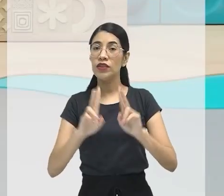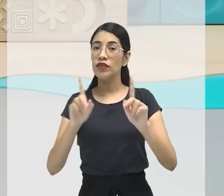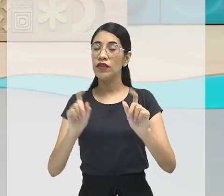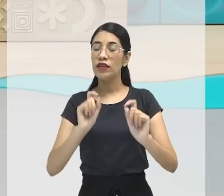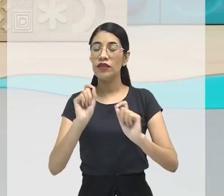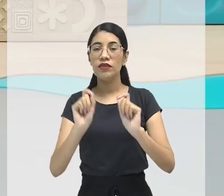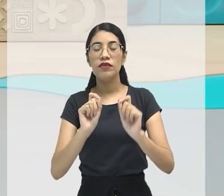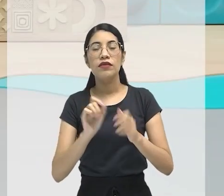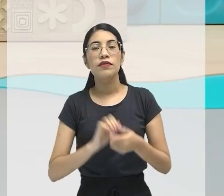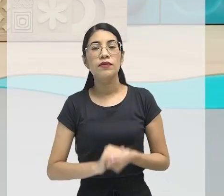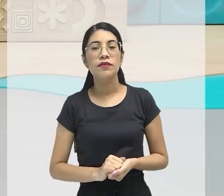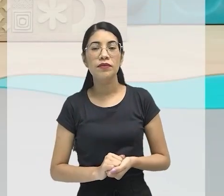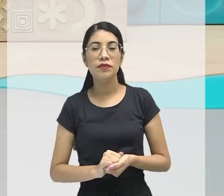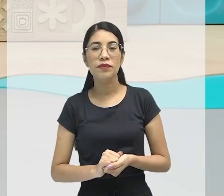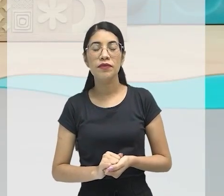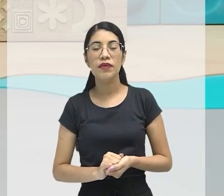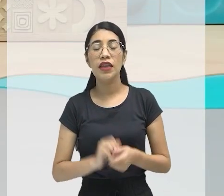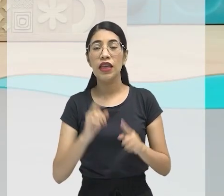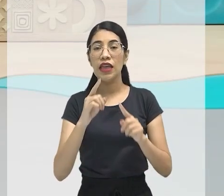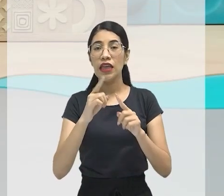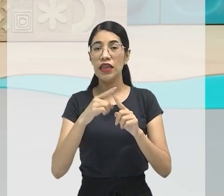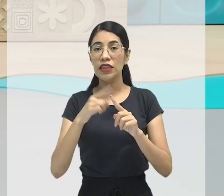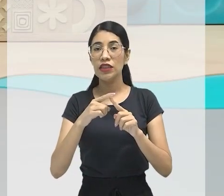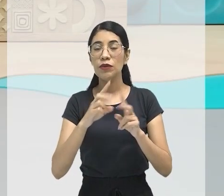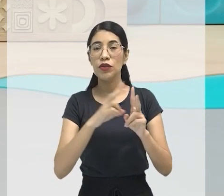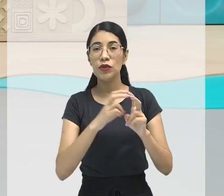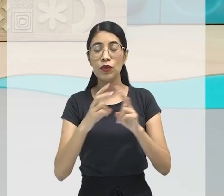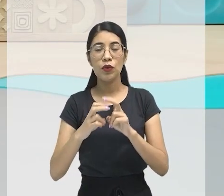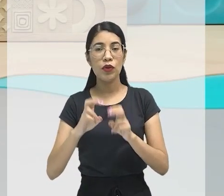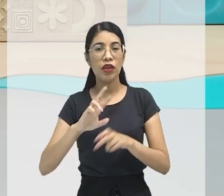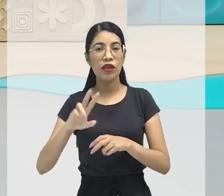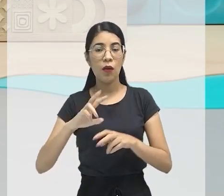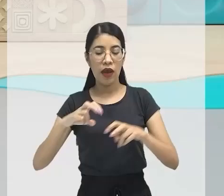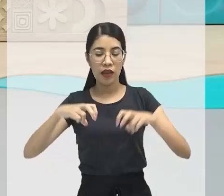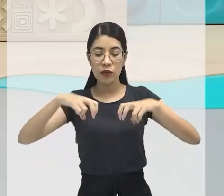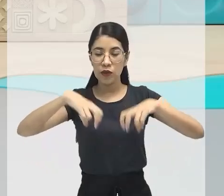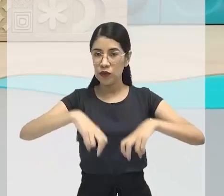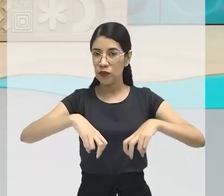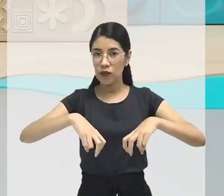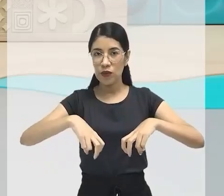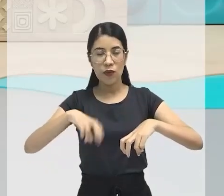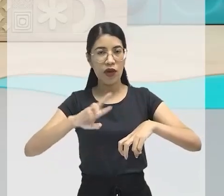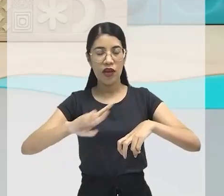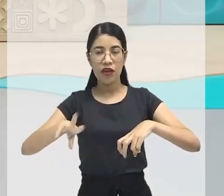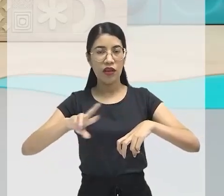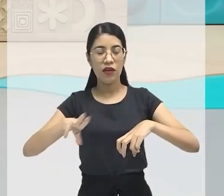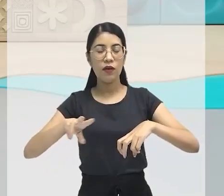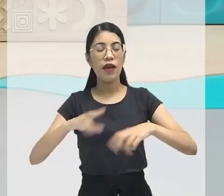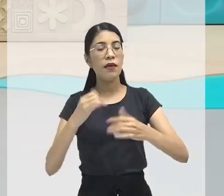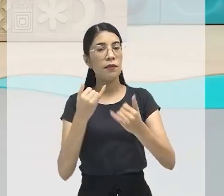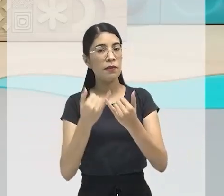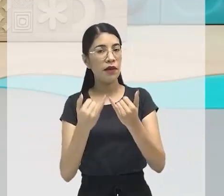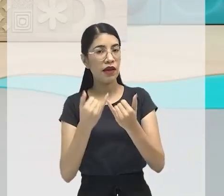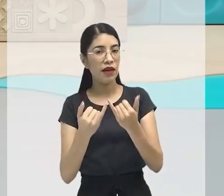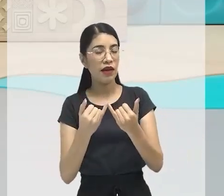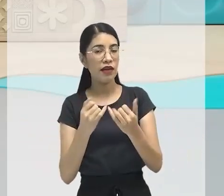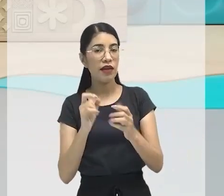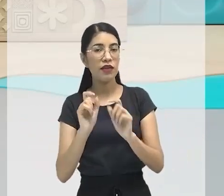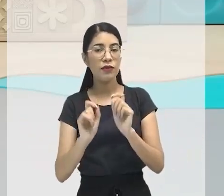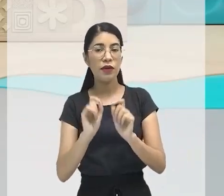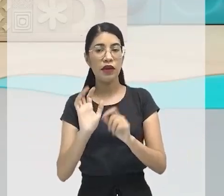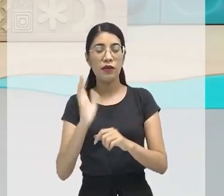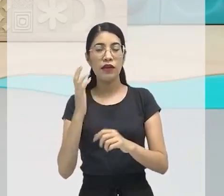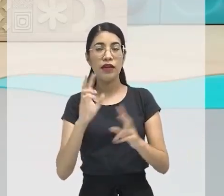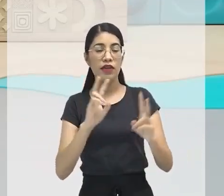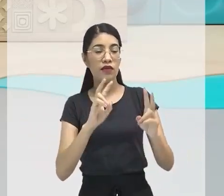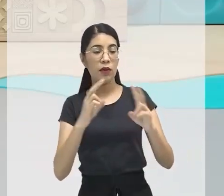diferença. Essa modalidade, ela não parte do solo de joelho. É parecido porque eles